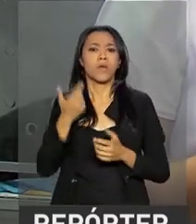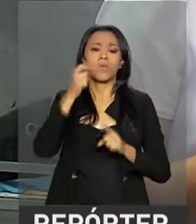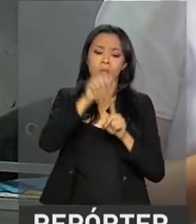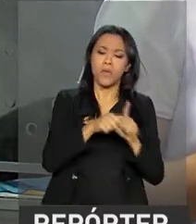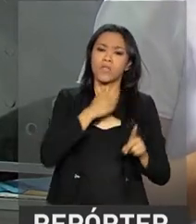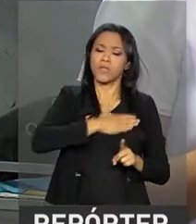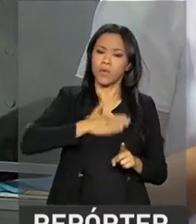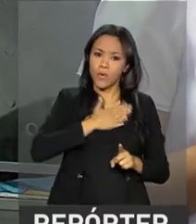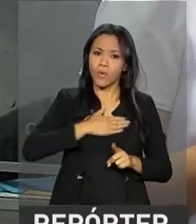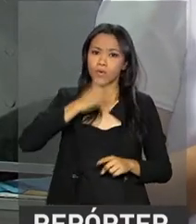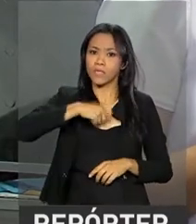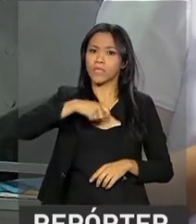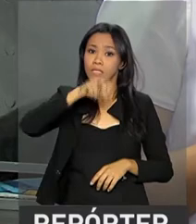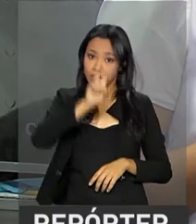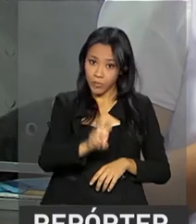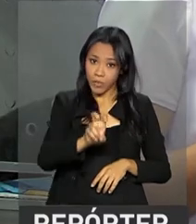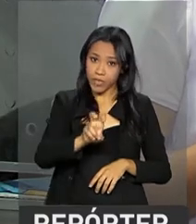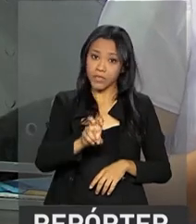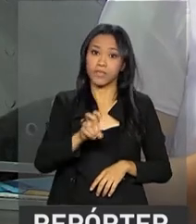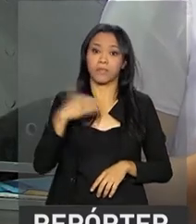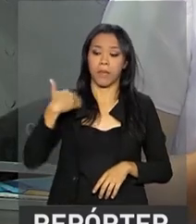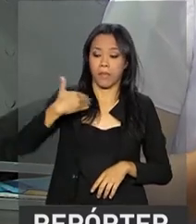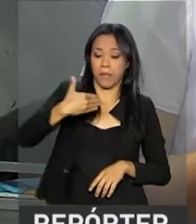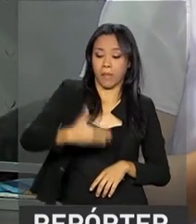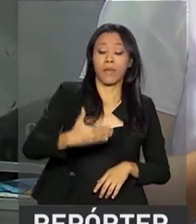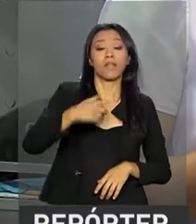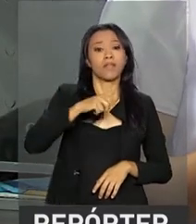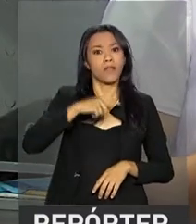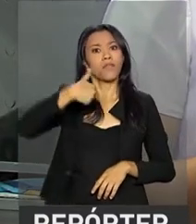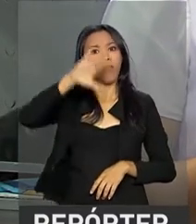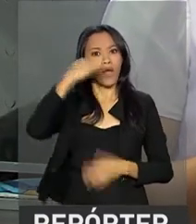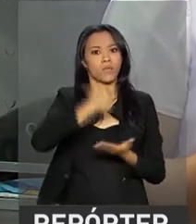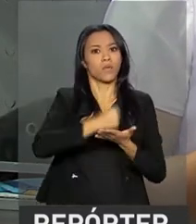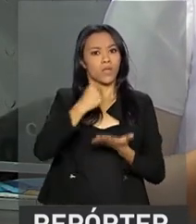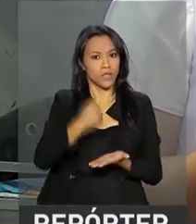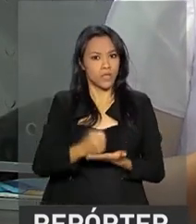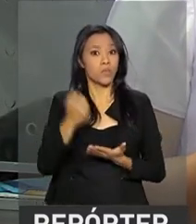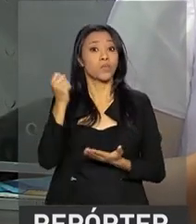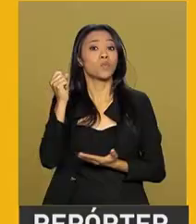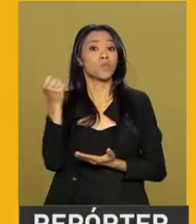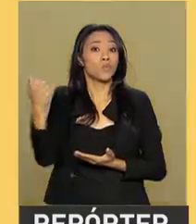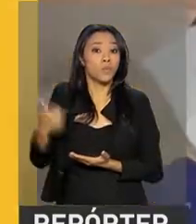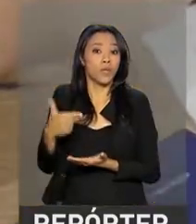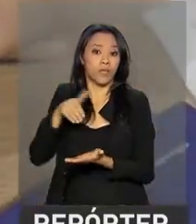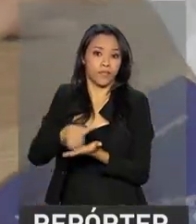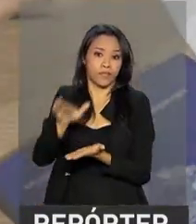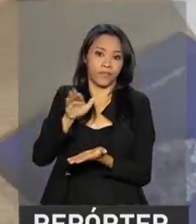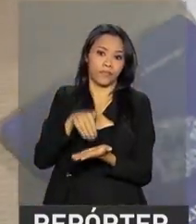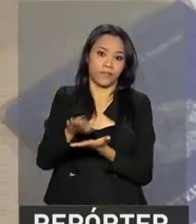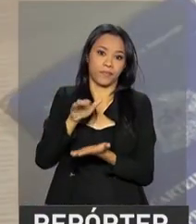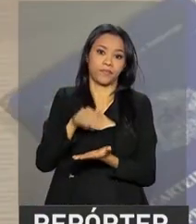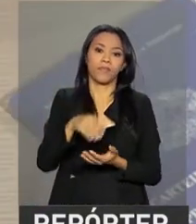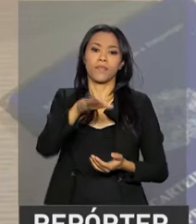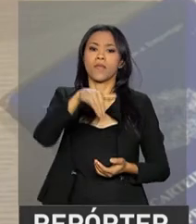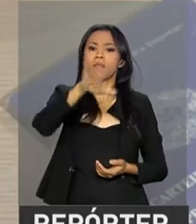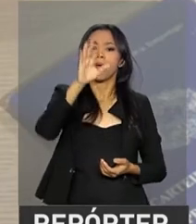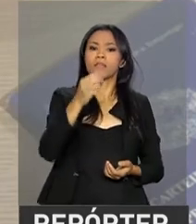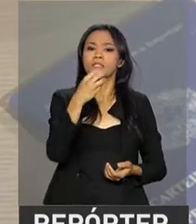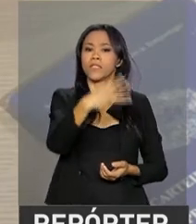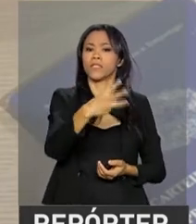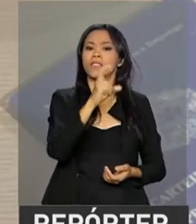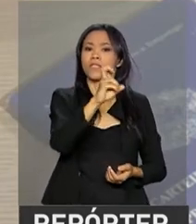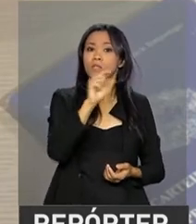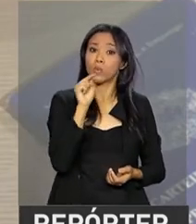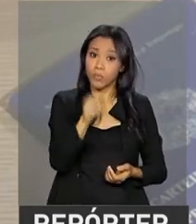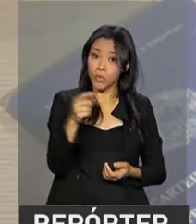mês consecutivo, o país registrou mais contratações do que demissões. Foram abertas mais de 35 mil